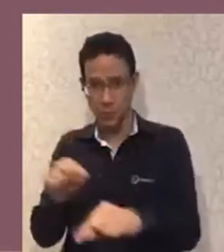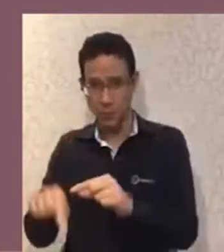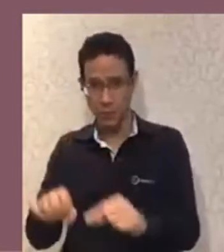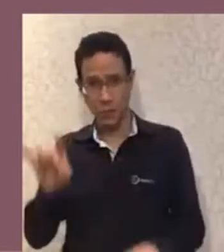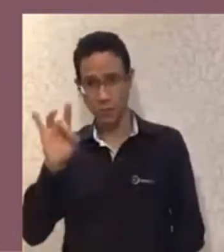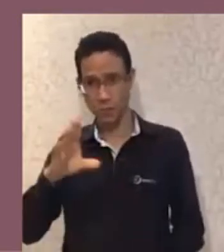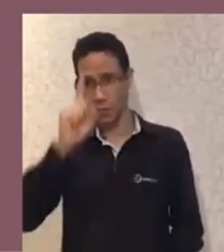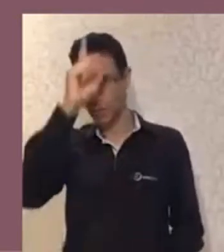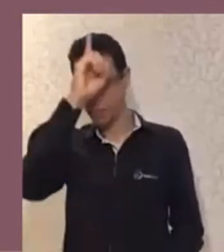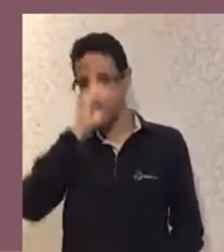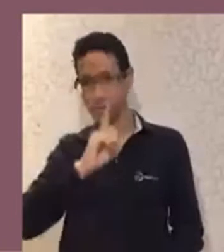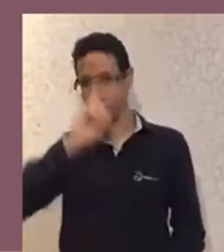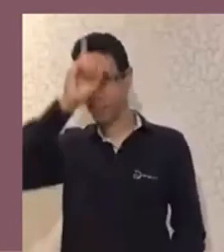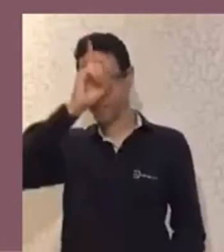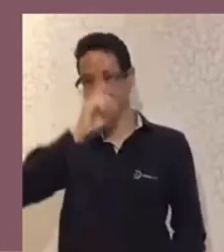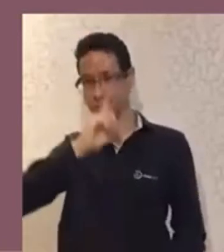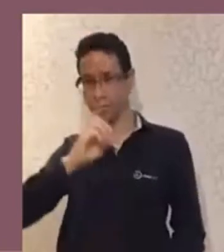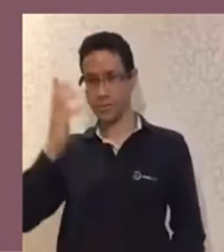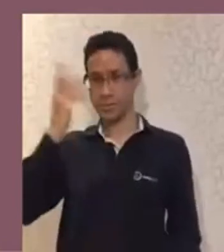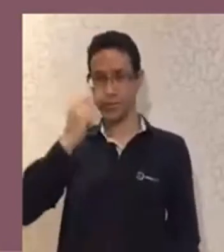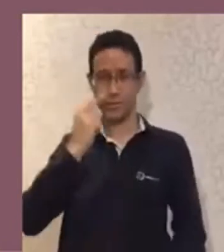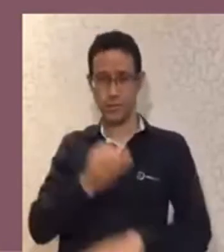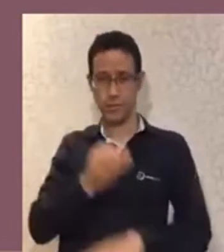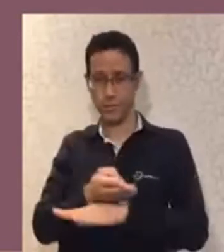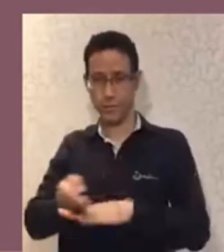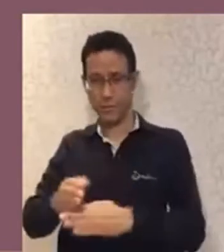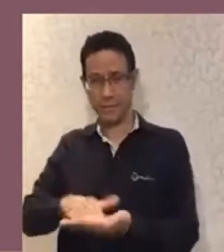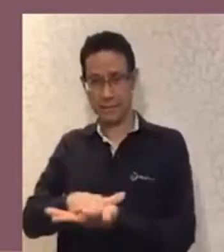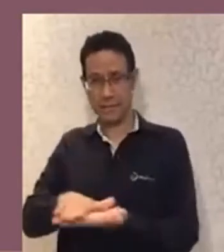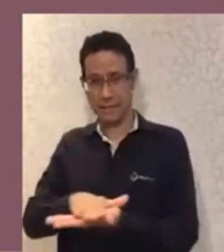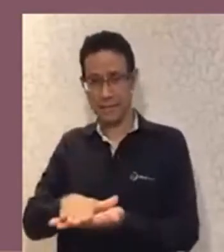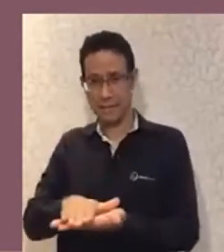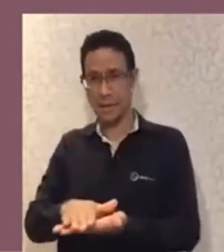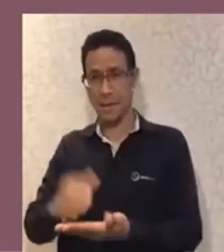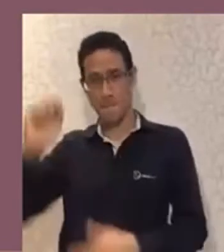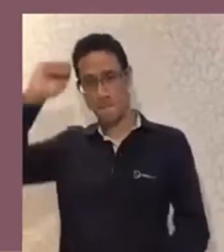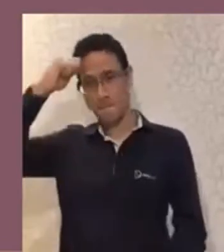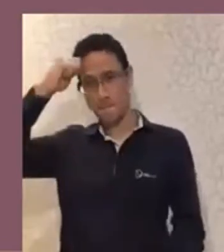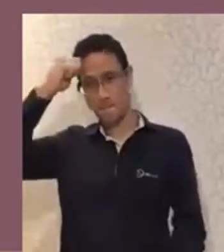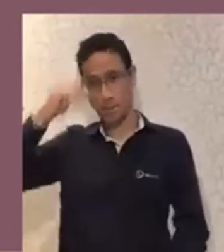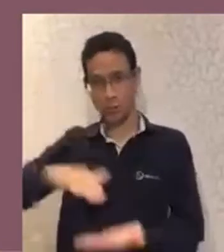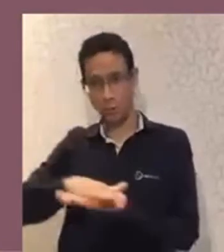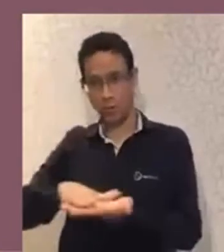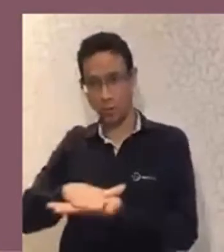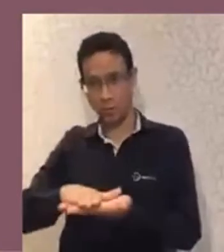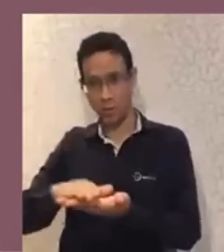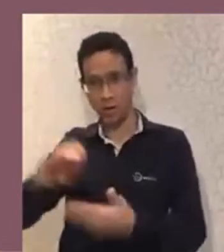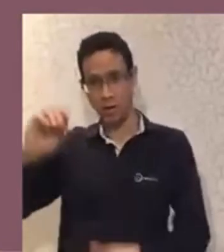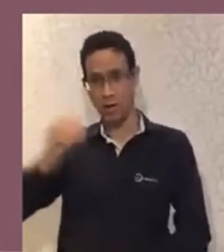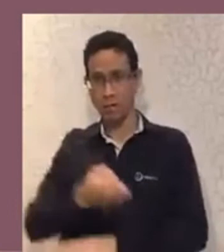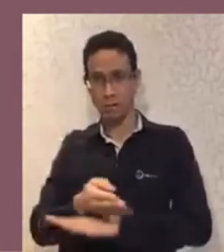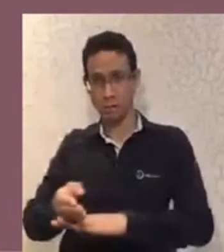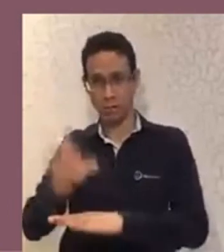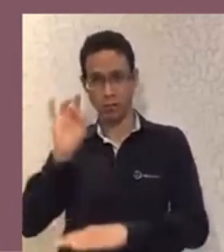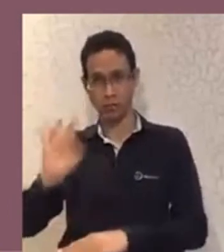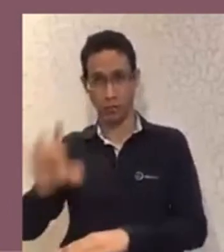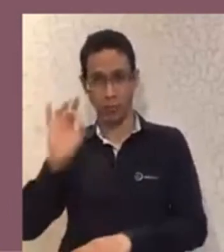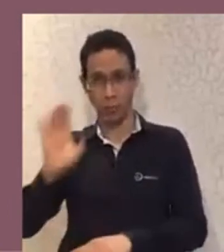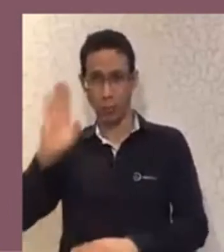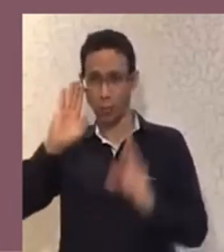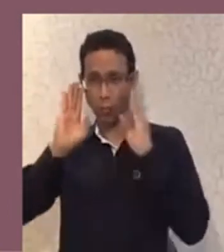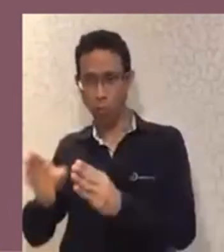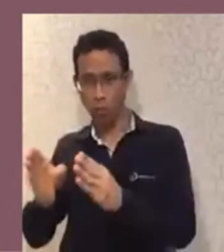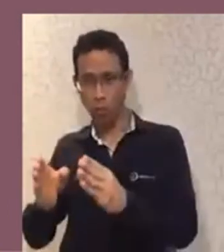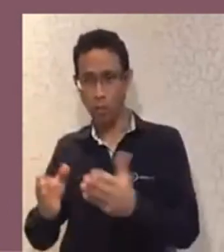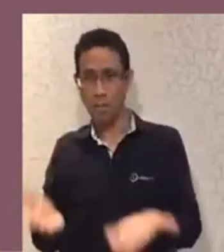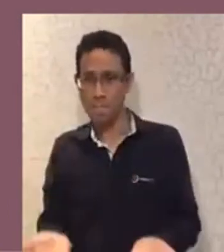momento estética, produção de beleza, de estética e padrão e estereótipo, né, do que é beleza. Brancos